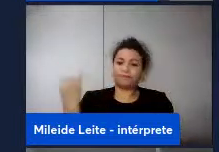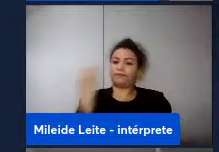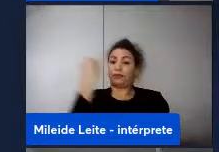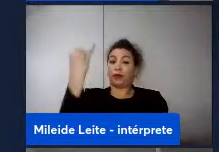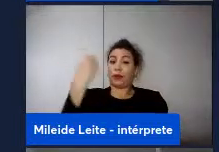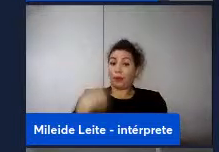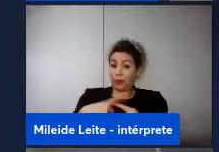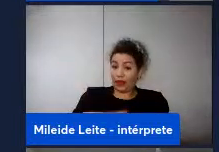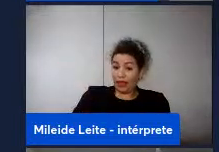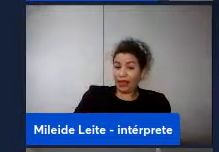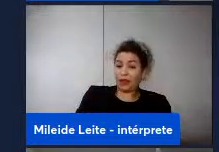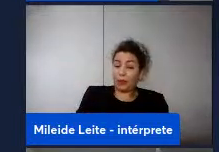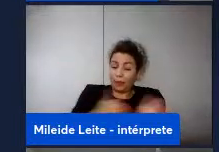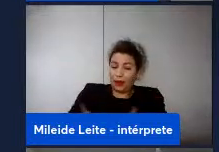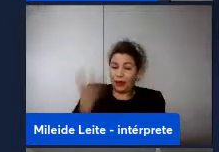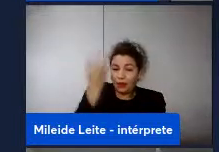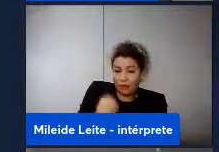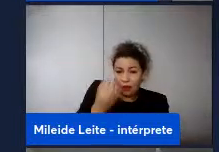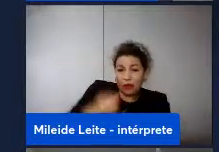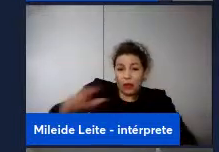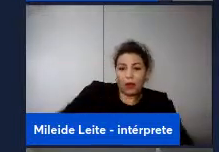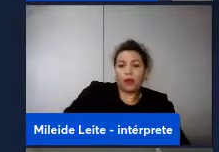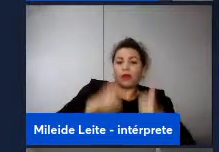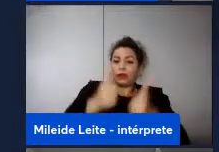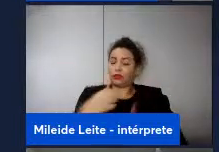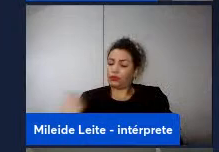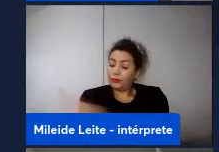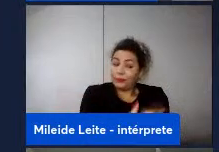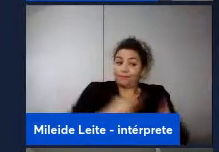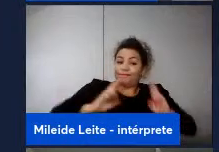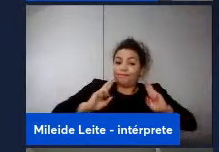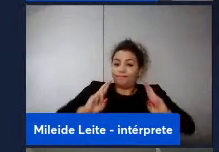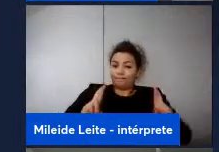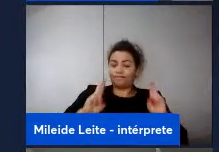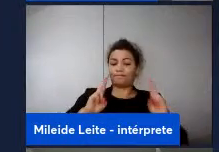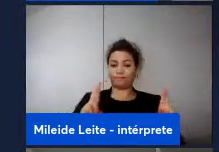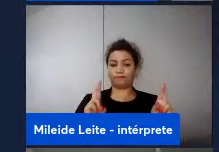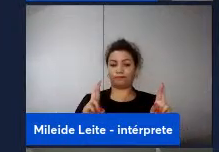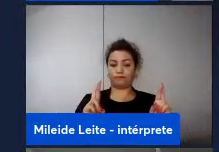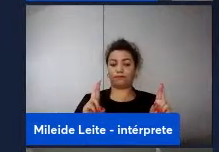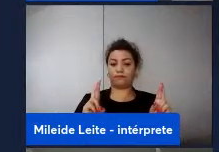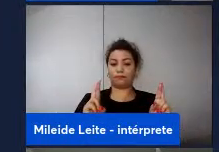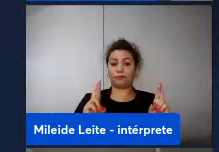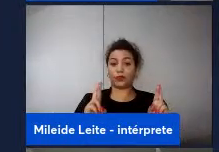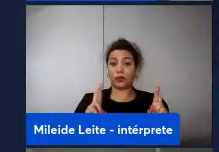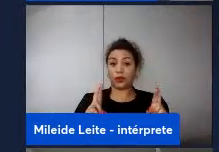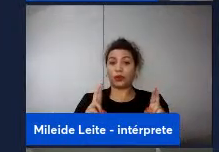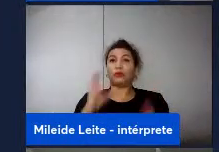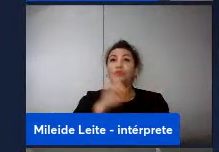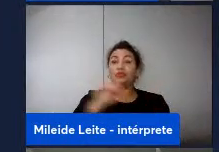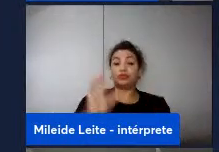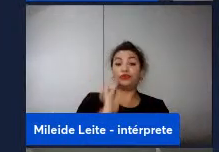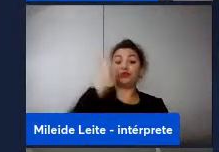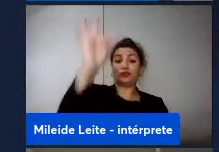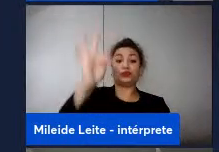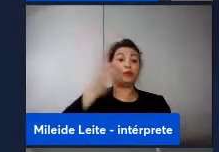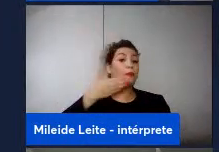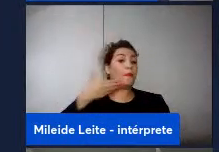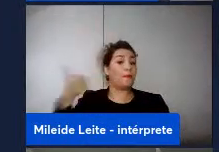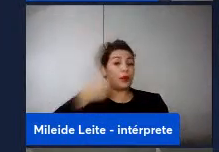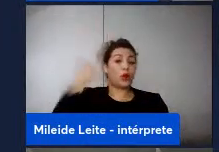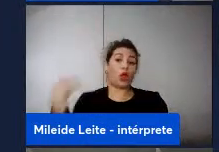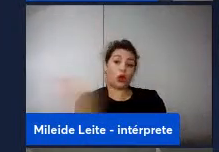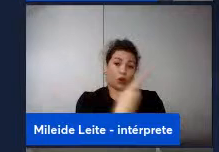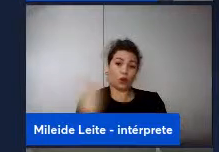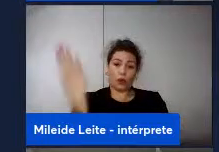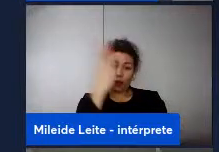é na alfabetização de qualidade que está a nossa esperança para dias melhores para o nosso país. E